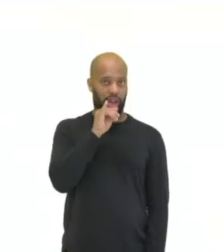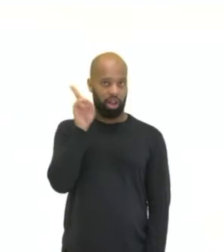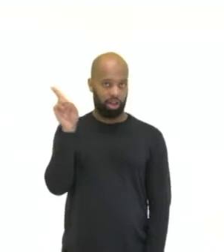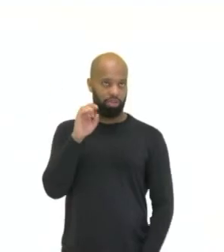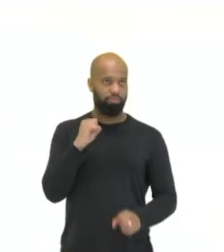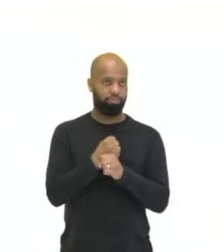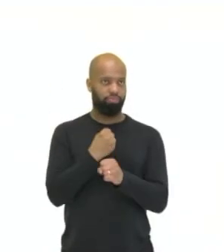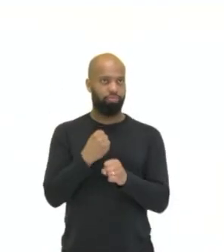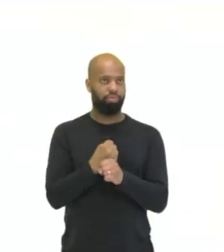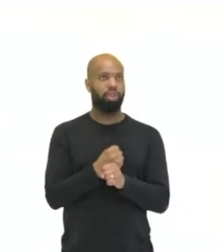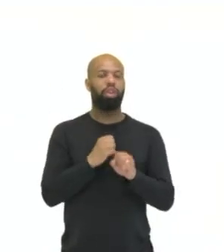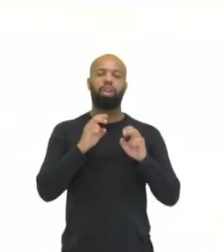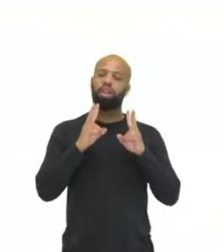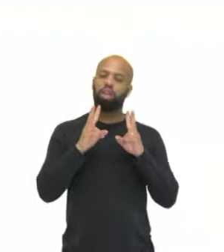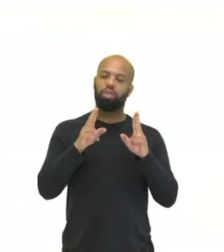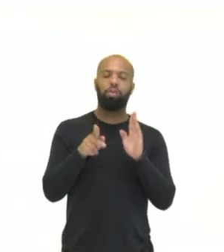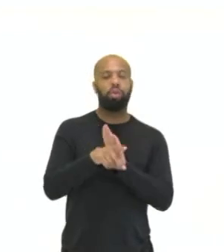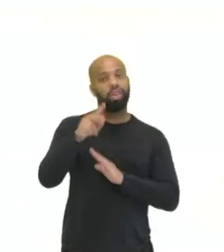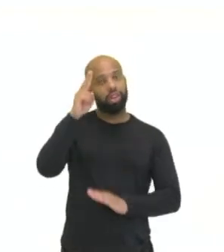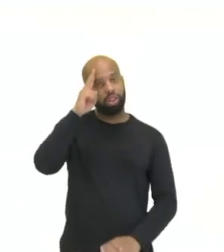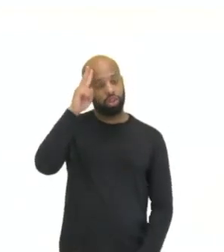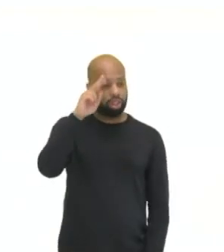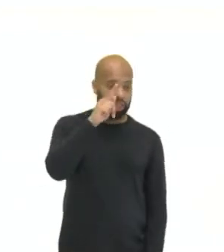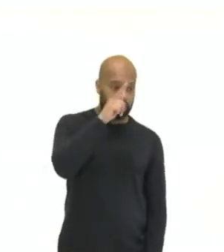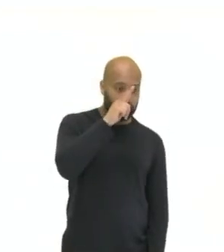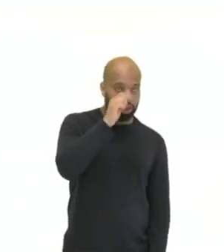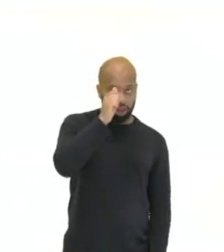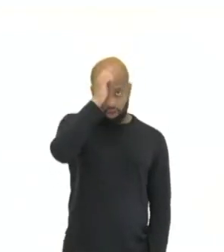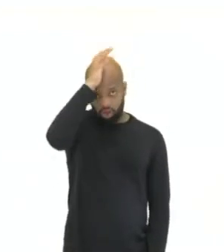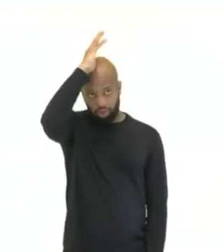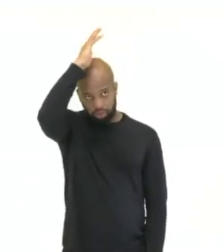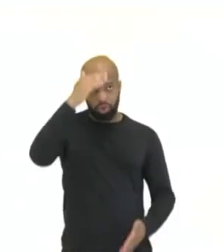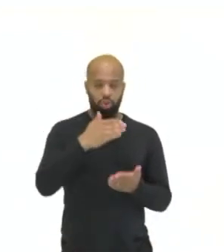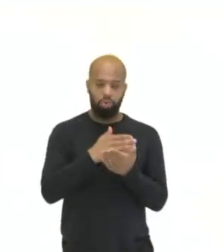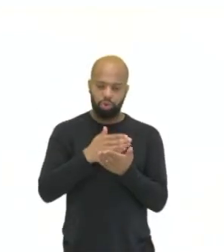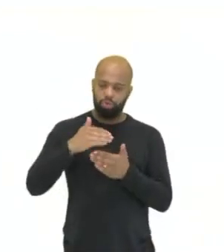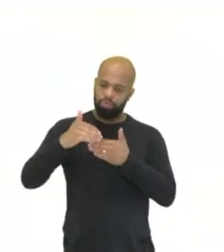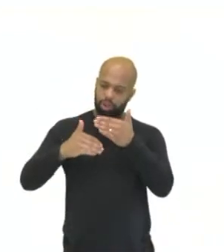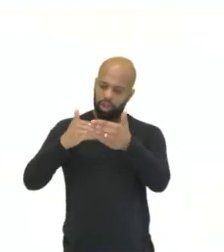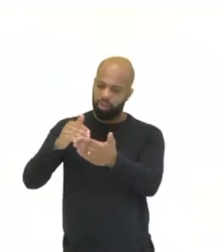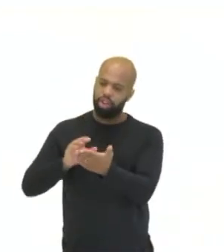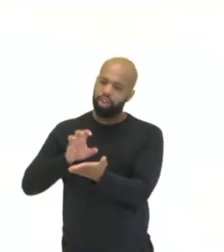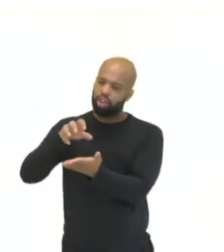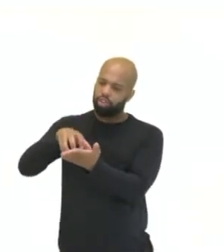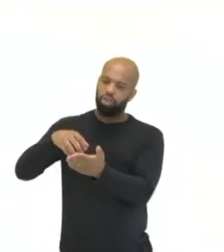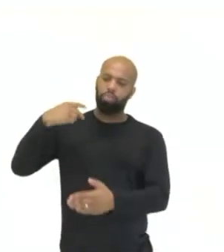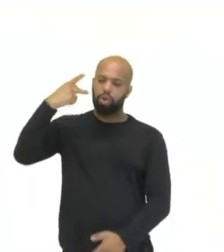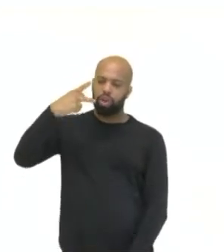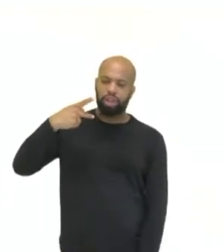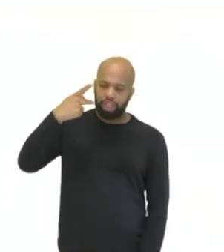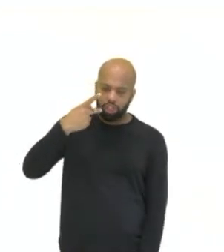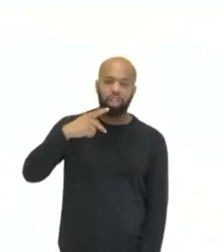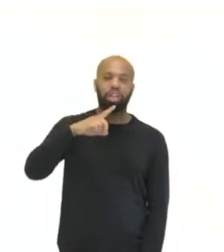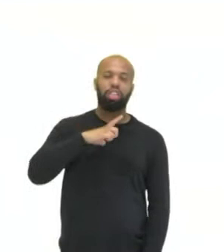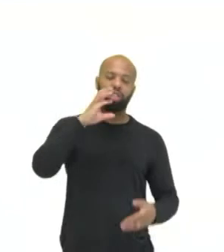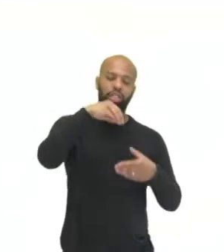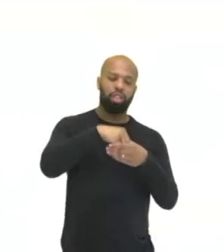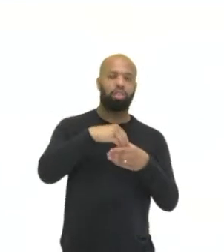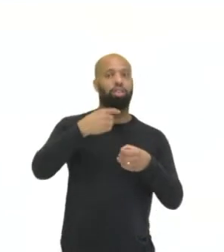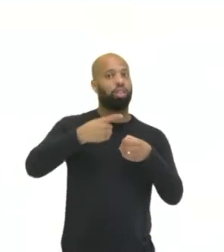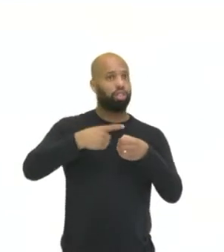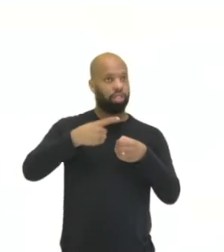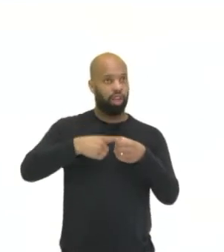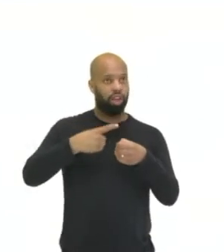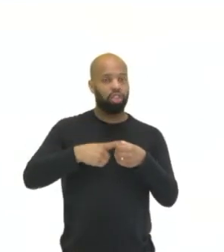Tal como a história dos gregos, também a dos romanos começou pelo desenvolvimento de instituições políticas assentadas na cidade e